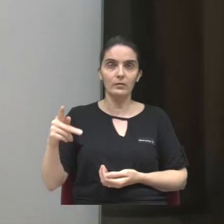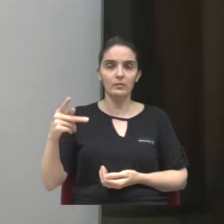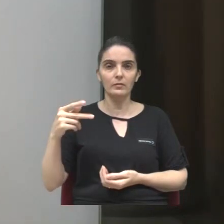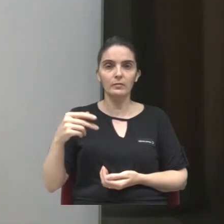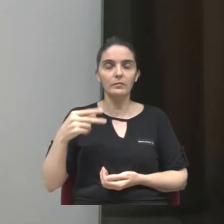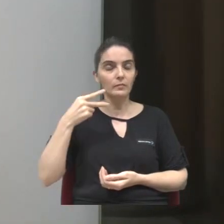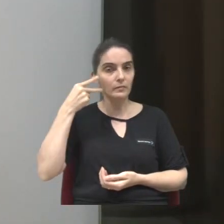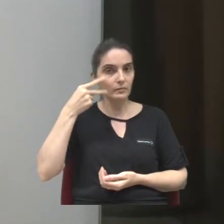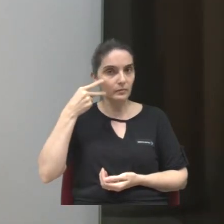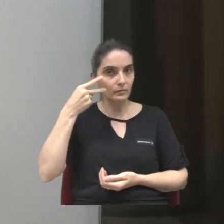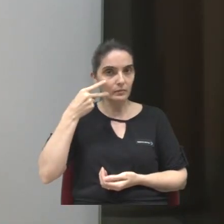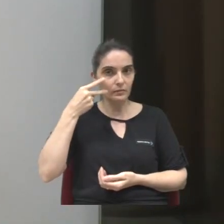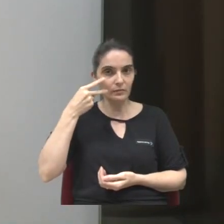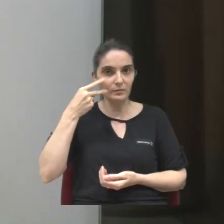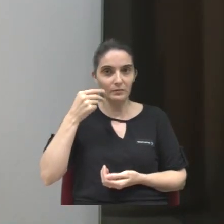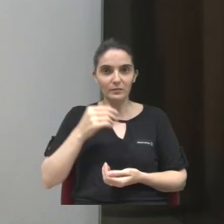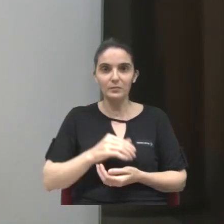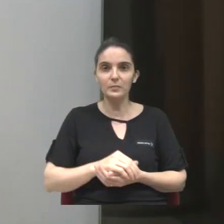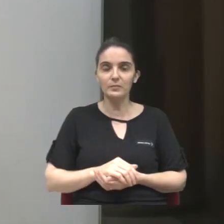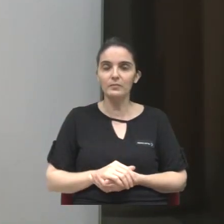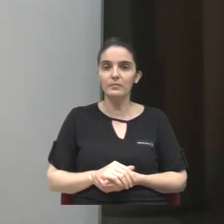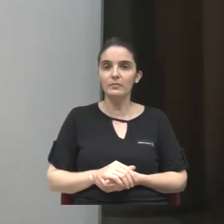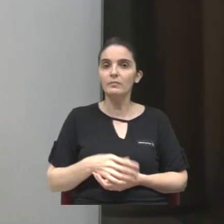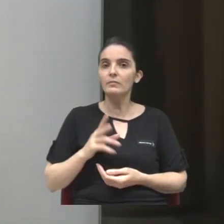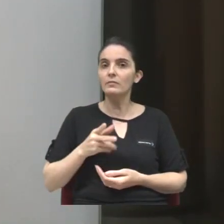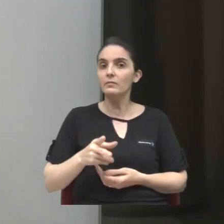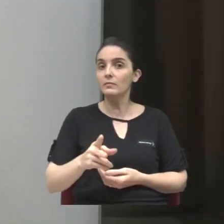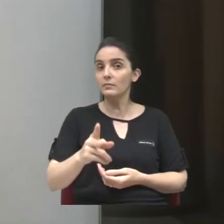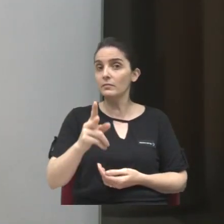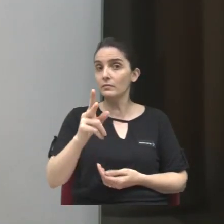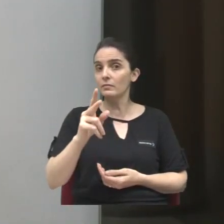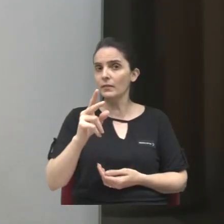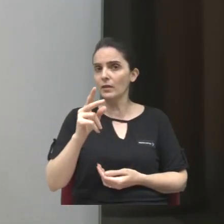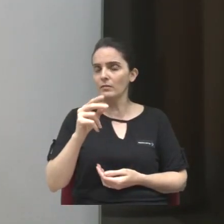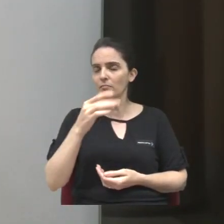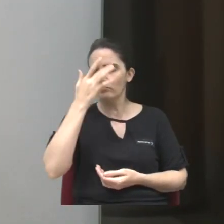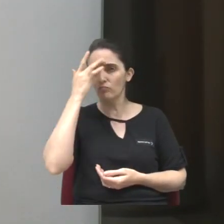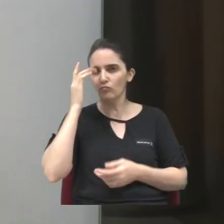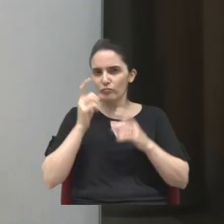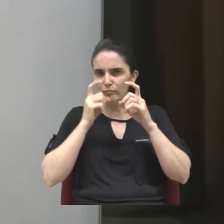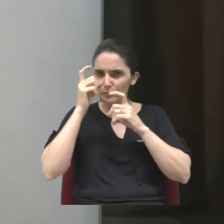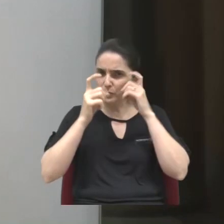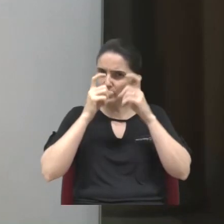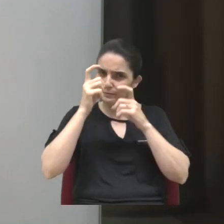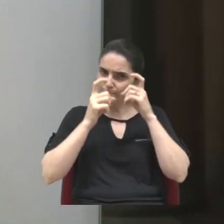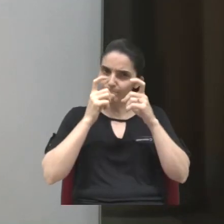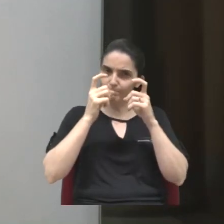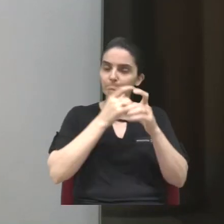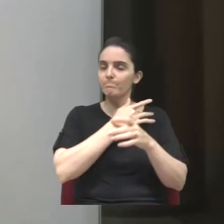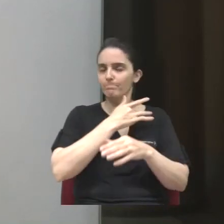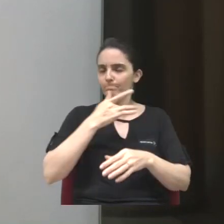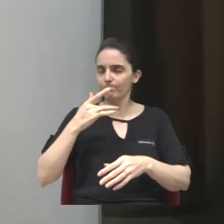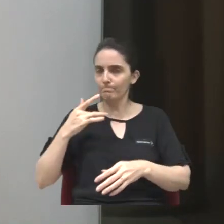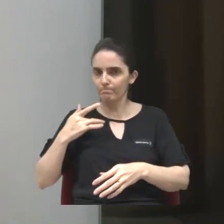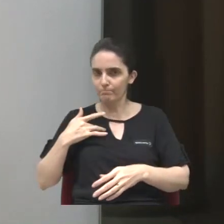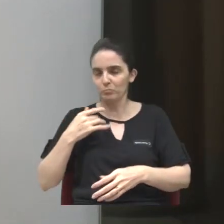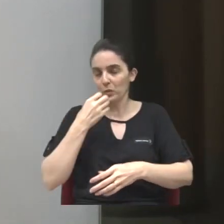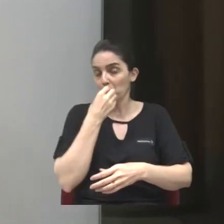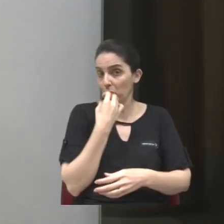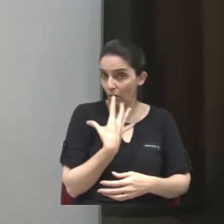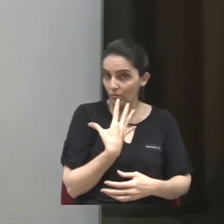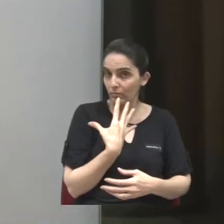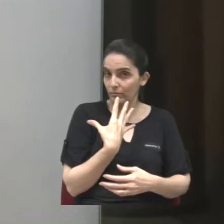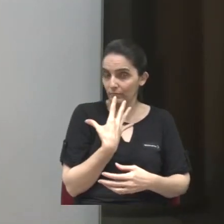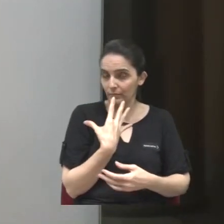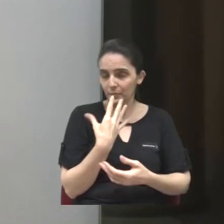pares, nós temos sempre nessa casa uma grande preocupação com a área de saúde e é muito bom que o vereador